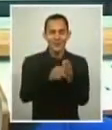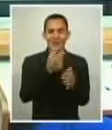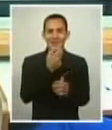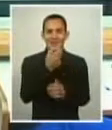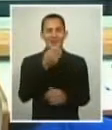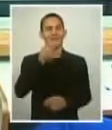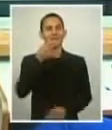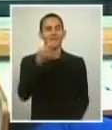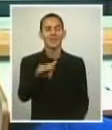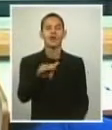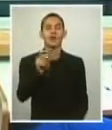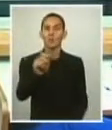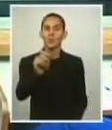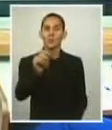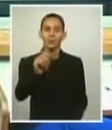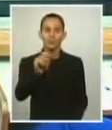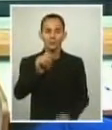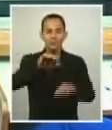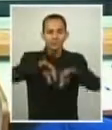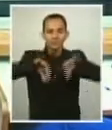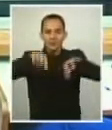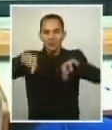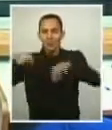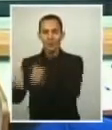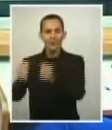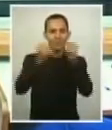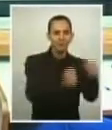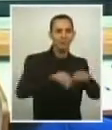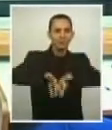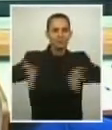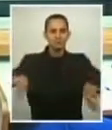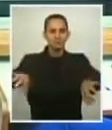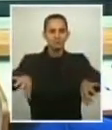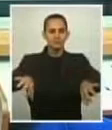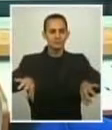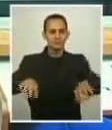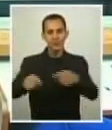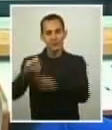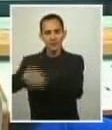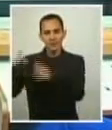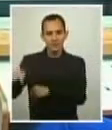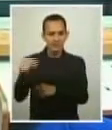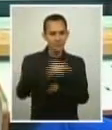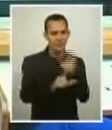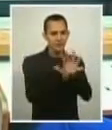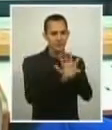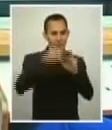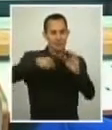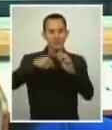e a falar numa divisão dos poderes o executivo legislativo